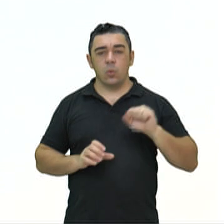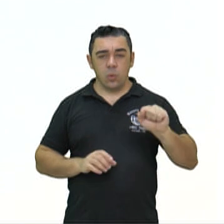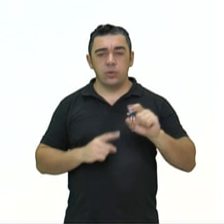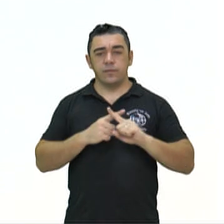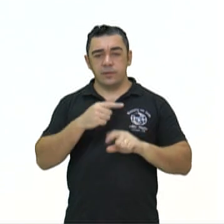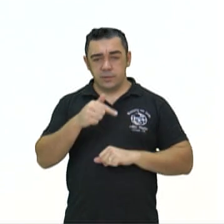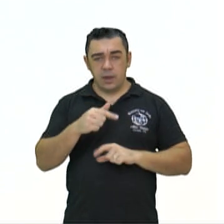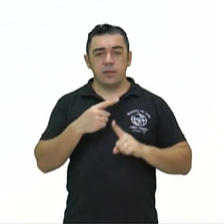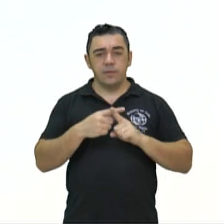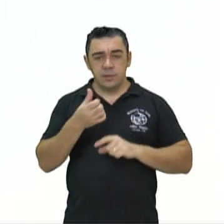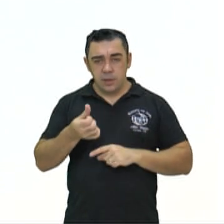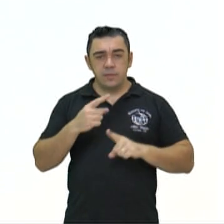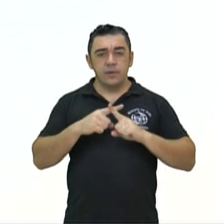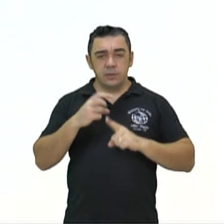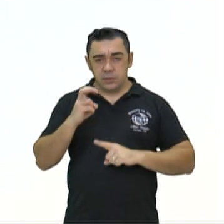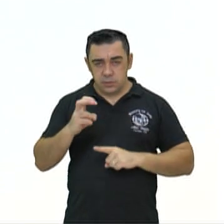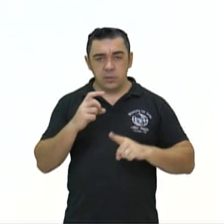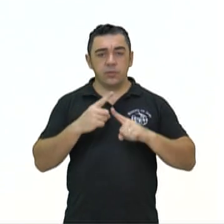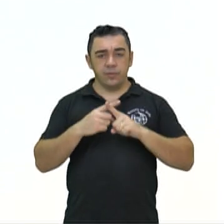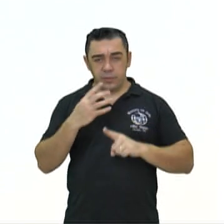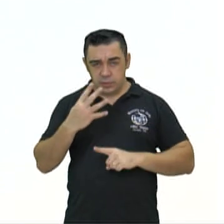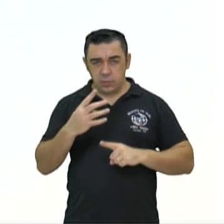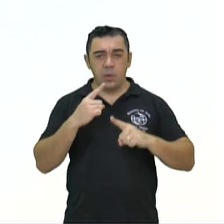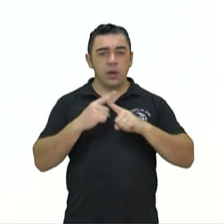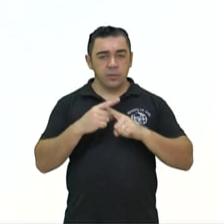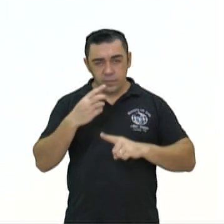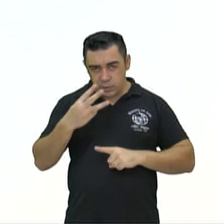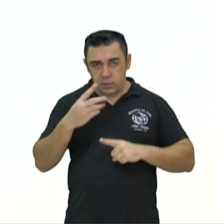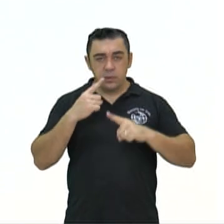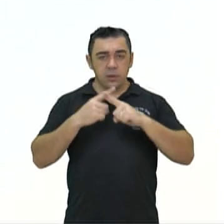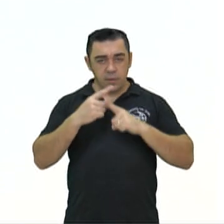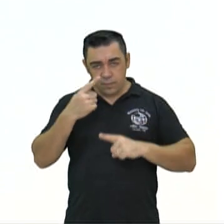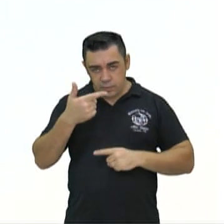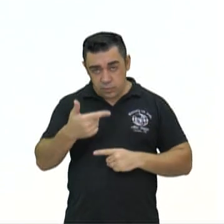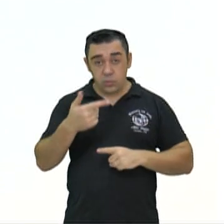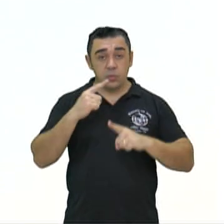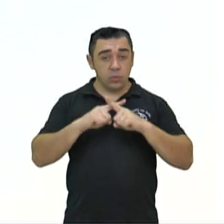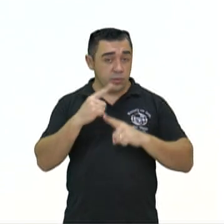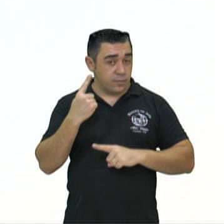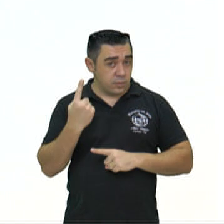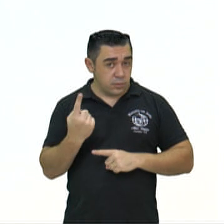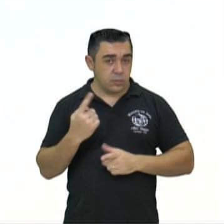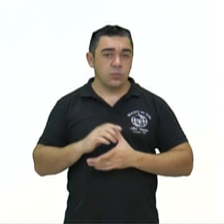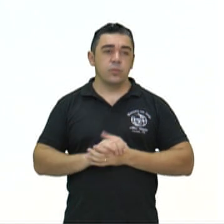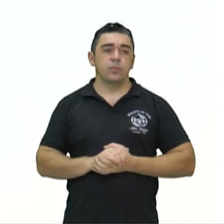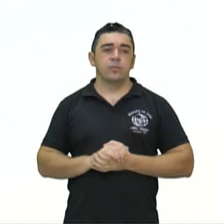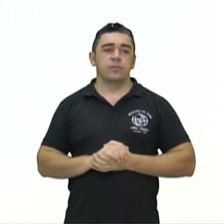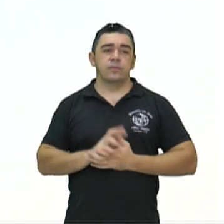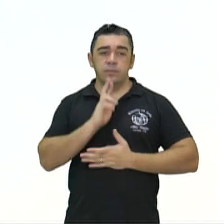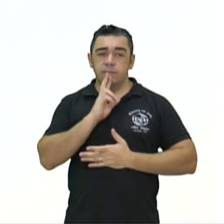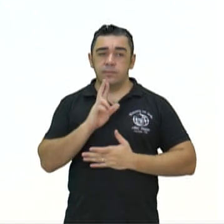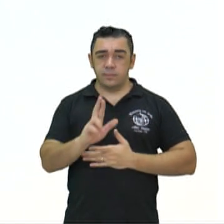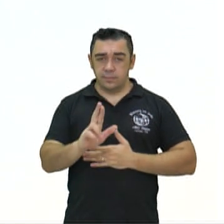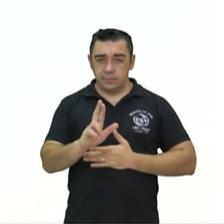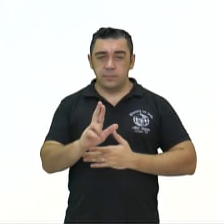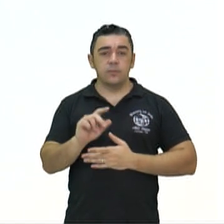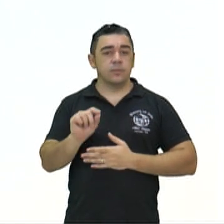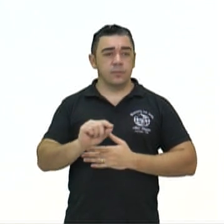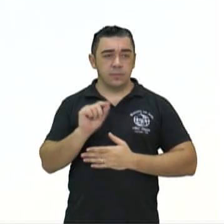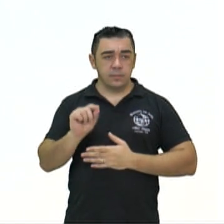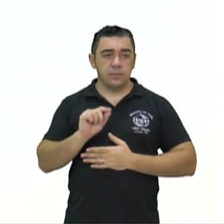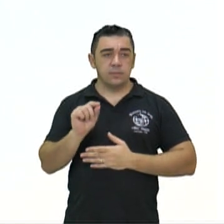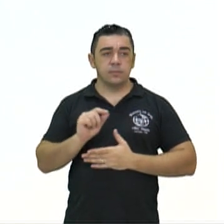vezes 7 vezes 6 vezes 5 vezes 4 vezes 3 vezes 2 vezes 1, que